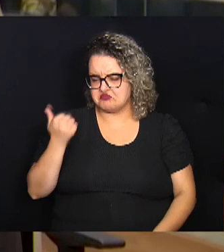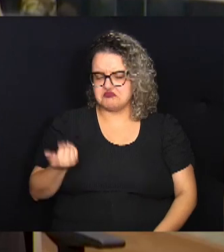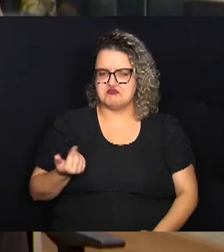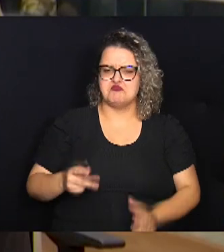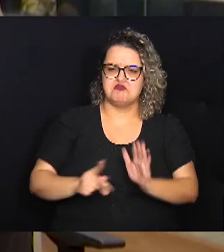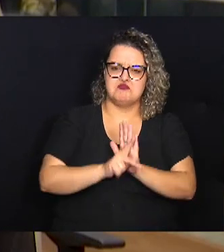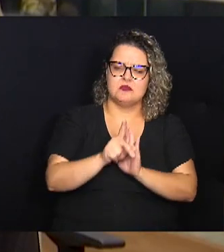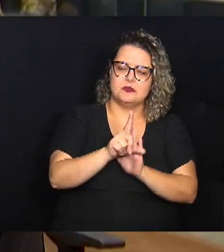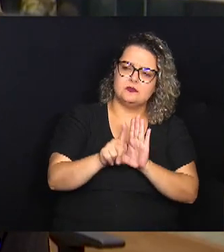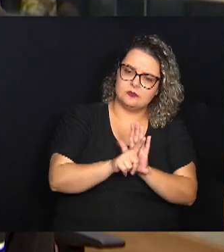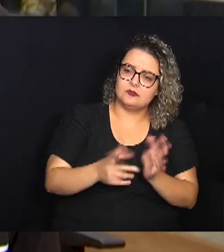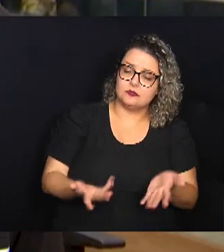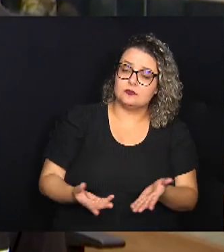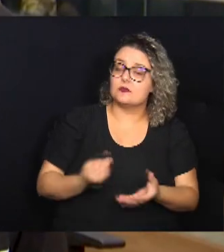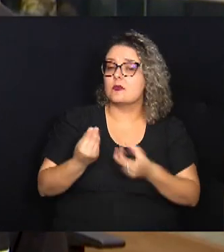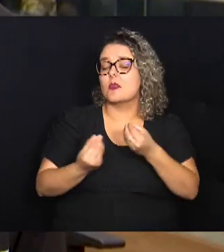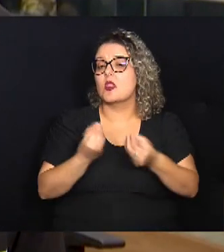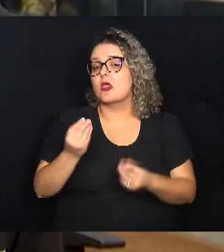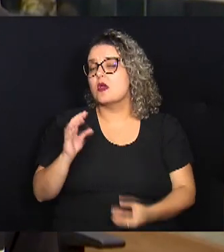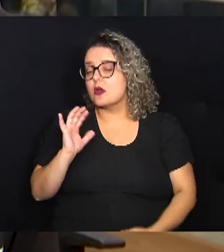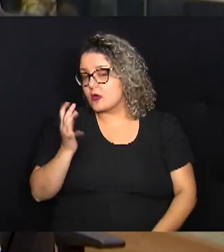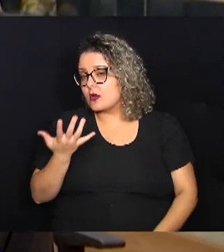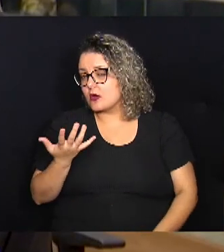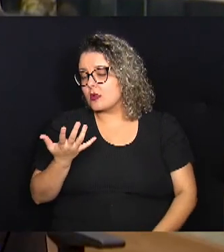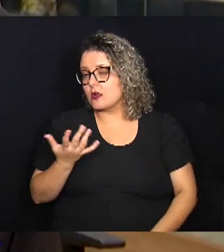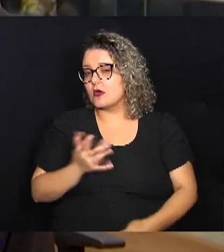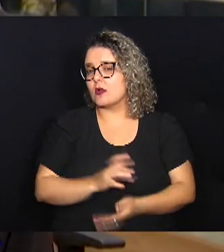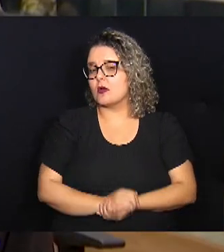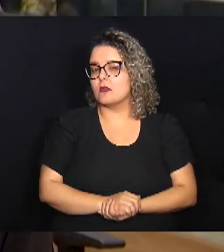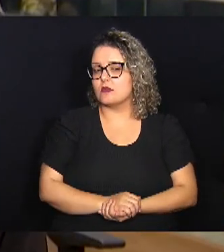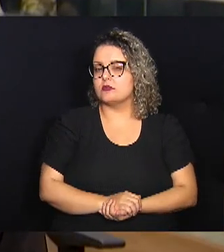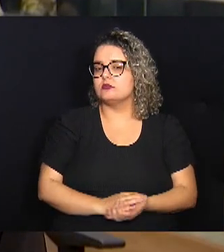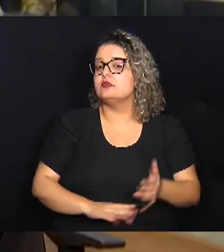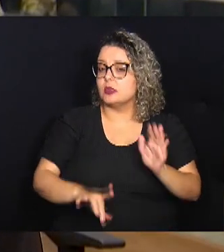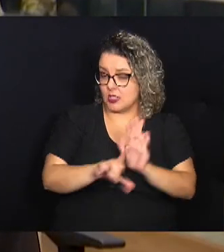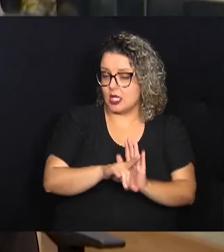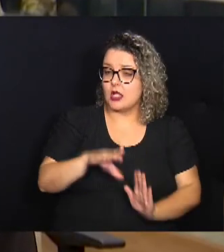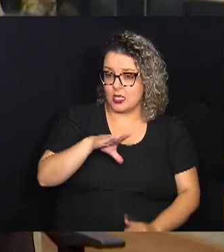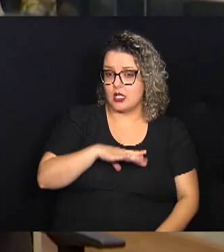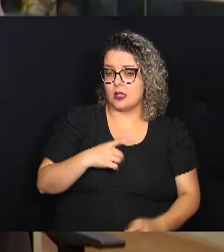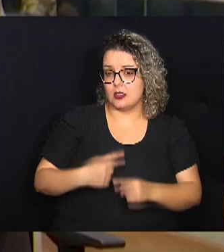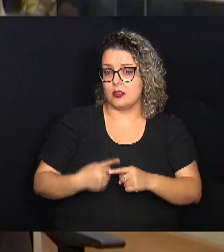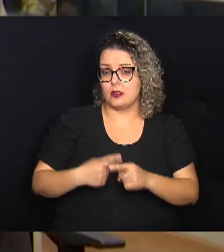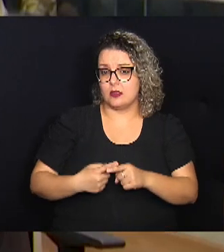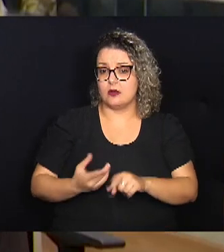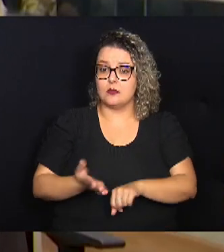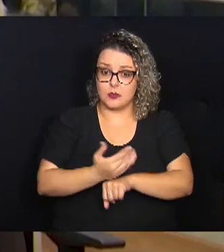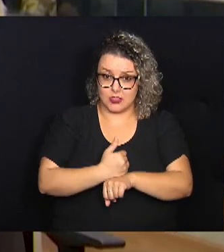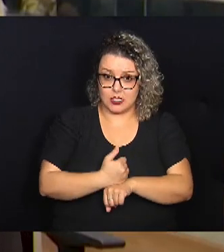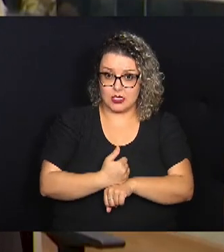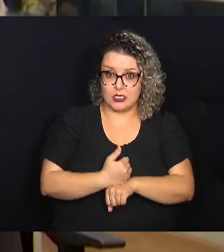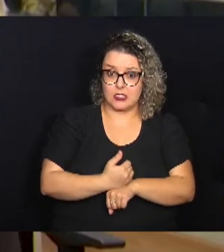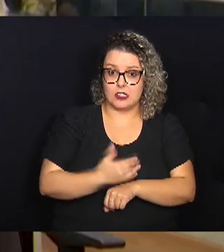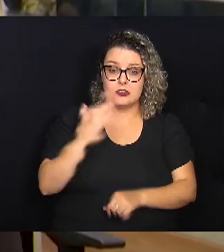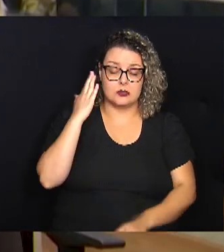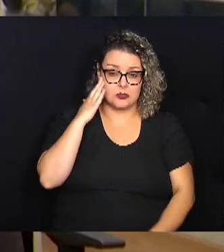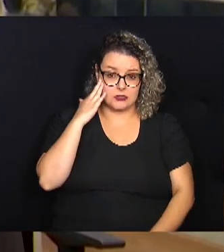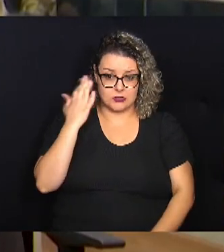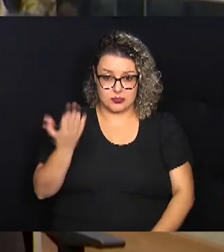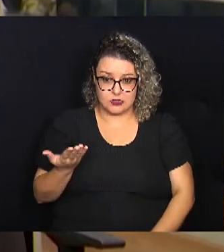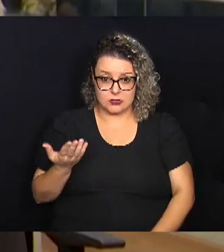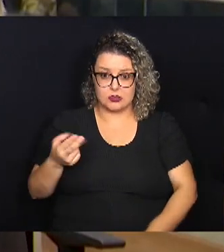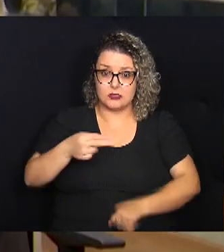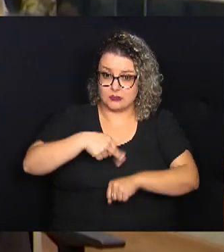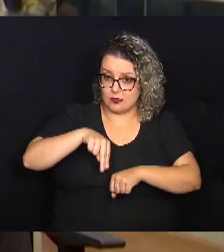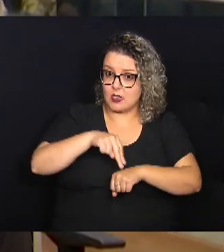de lei e de como funciona mais a lei do município, porque antes eu era mais informado sobre nacionalmente,